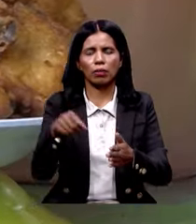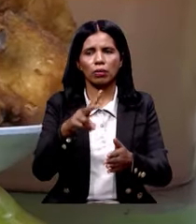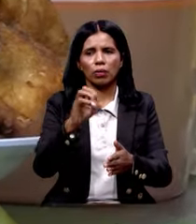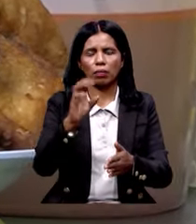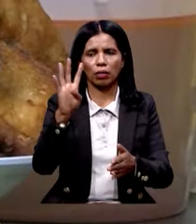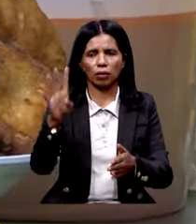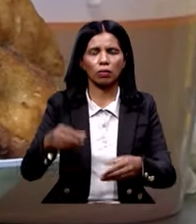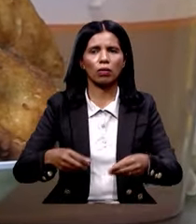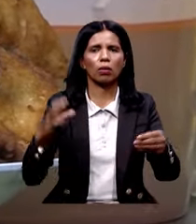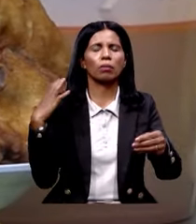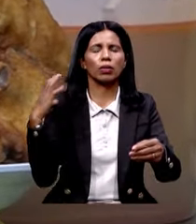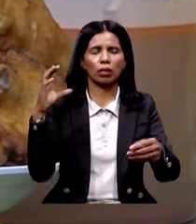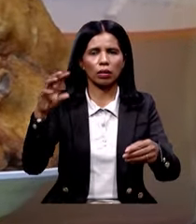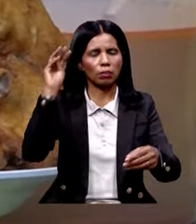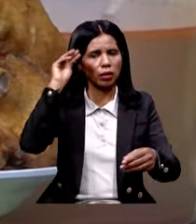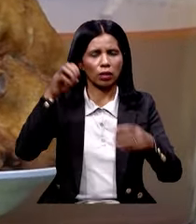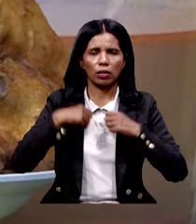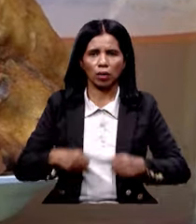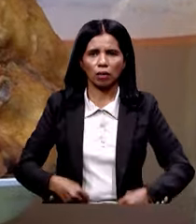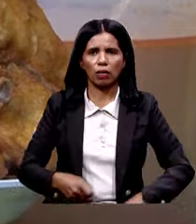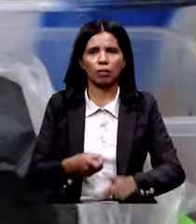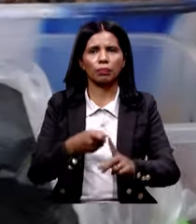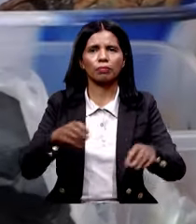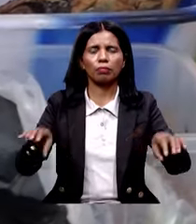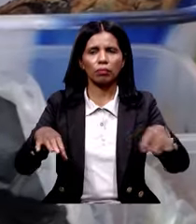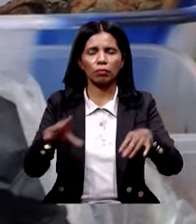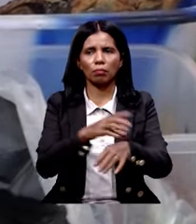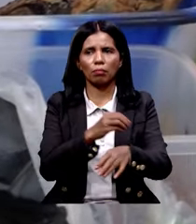foi competência do Ministério da Saúde, o Serviço de